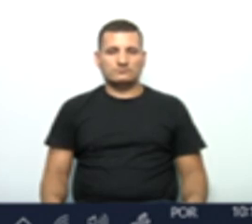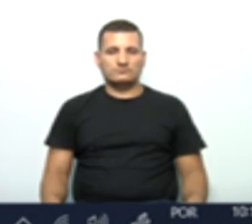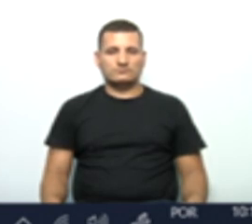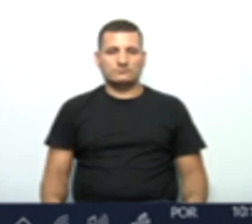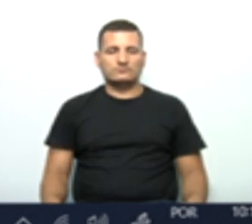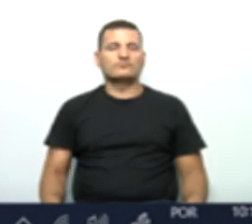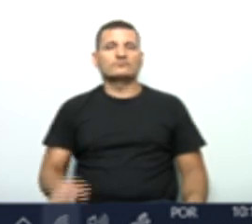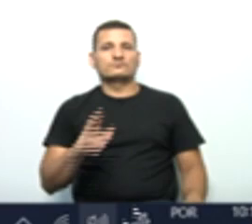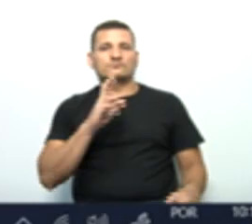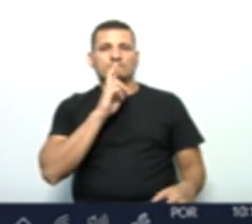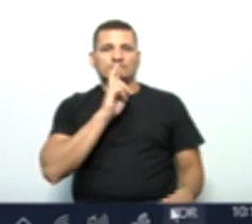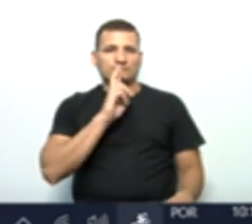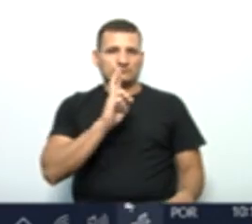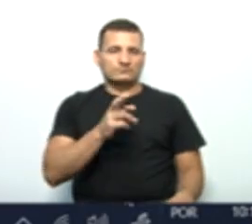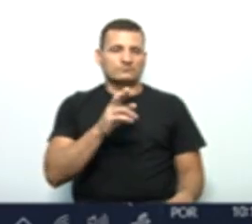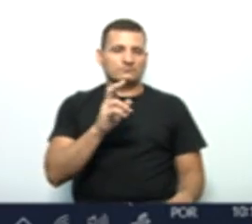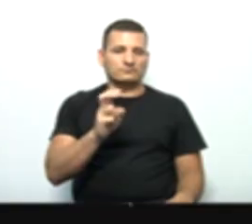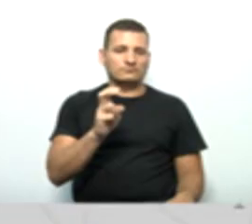questão 5,